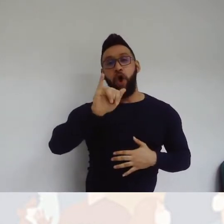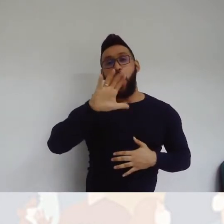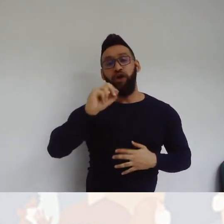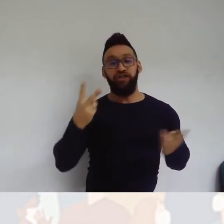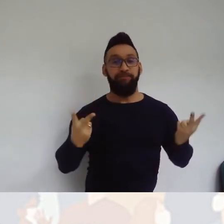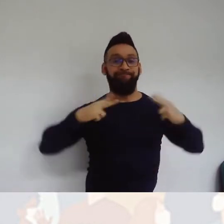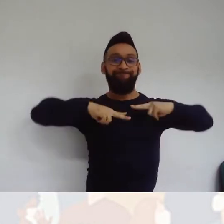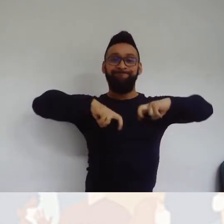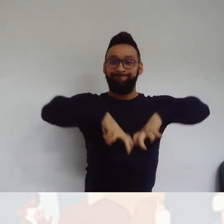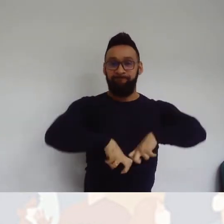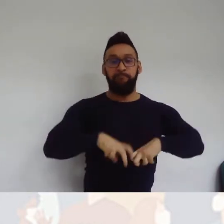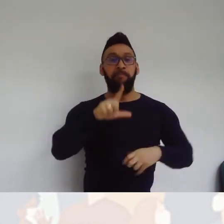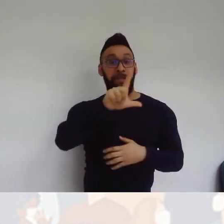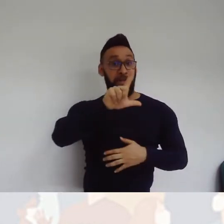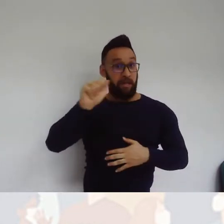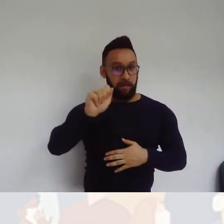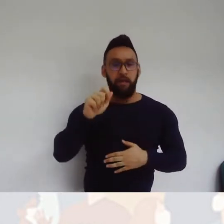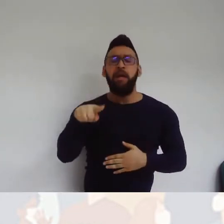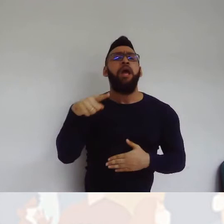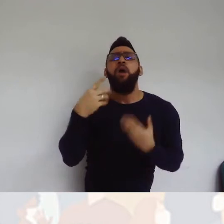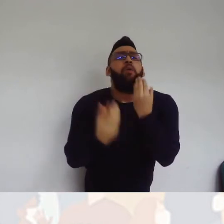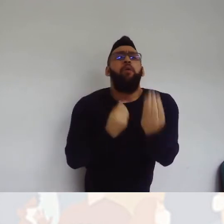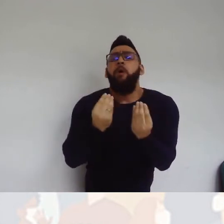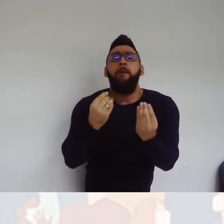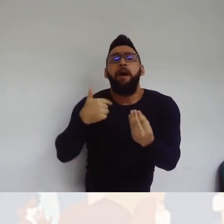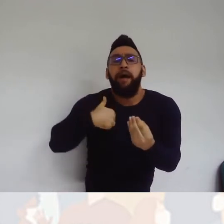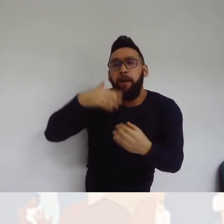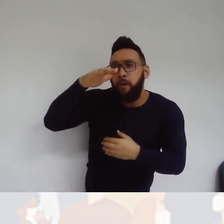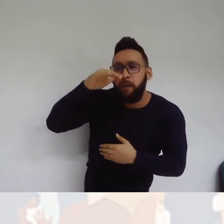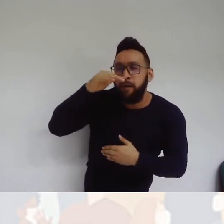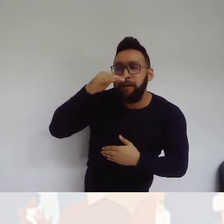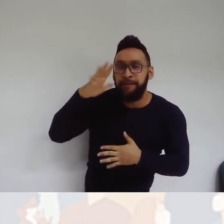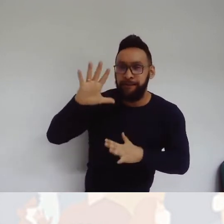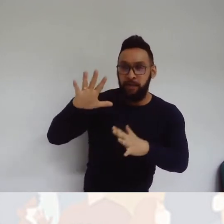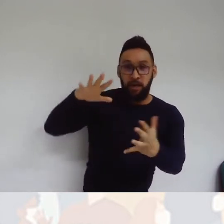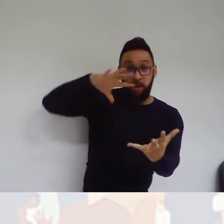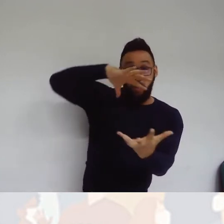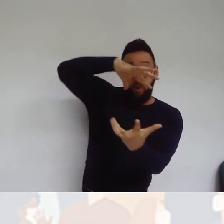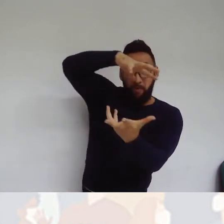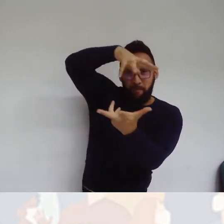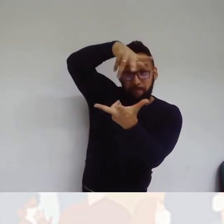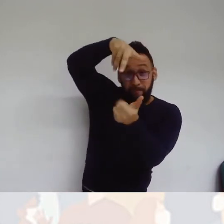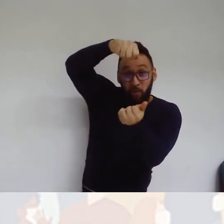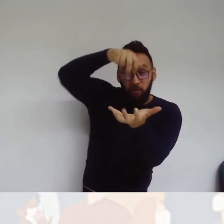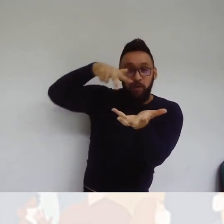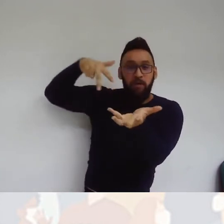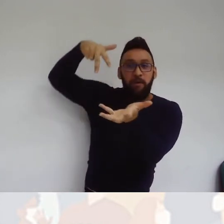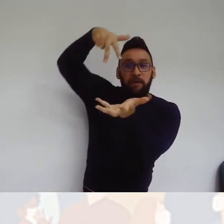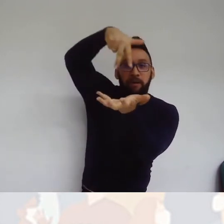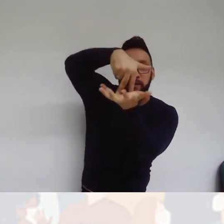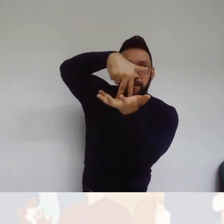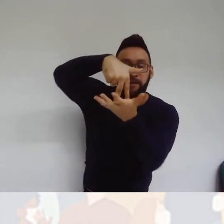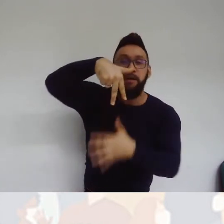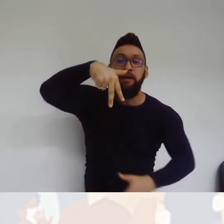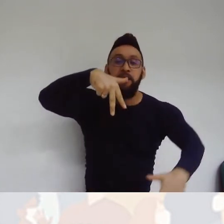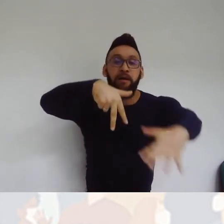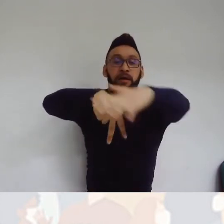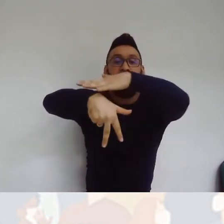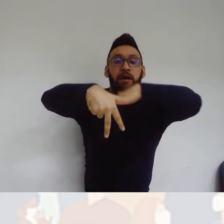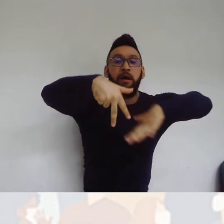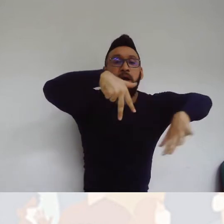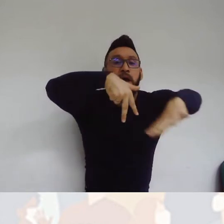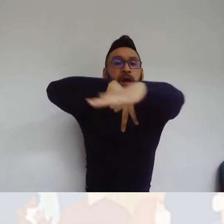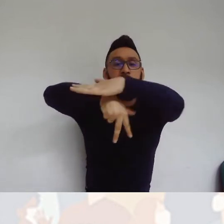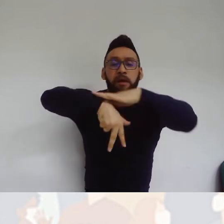projetamos significados no mundo, né? Quer dizer, quando a gente olha um lugar, o